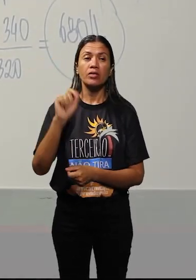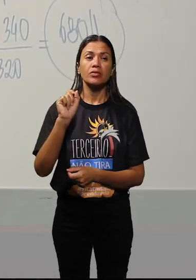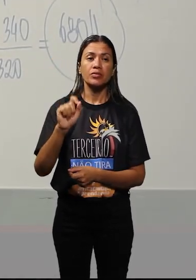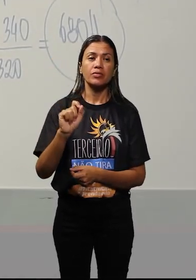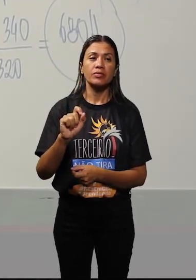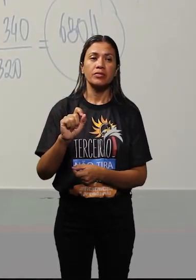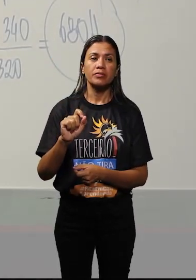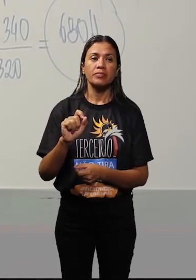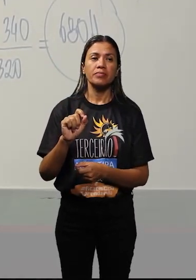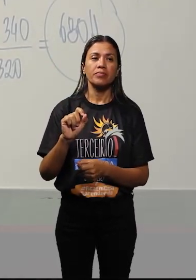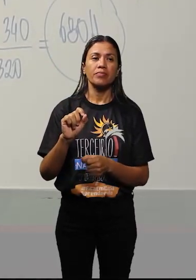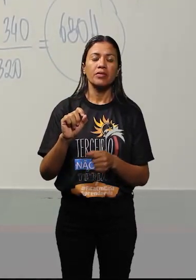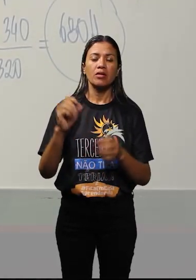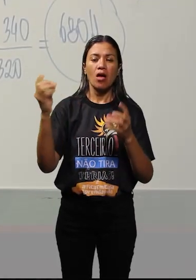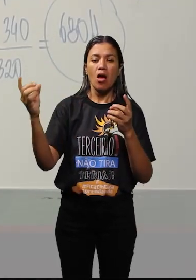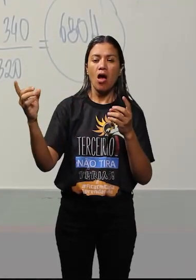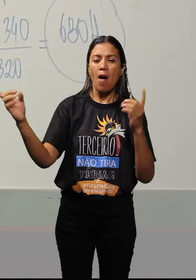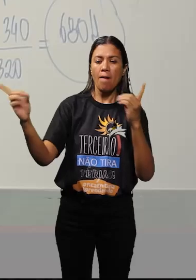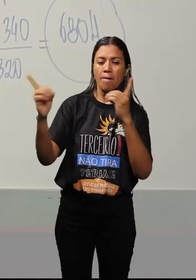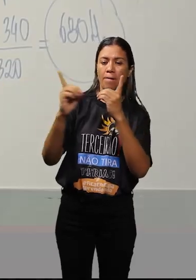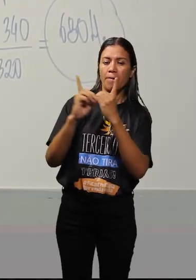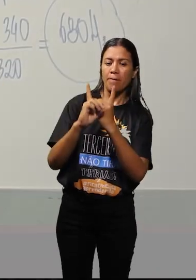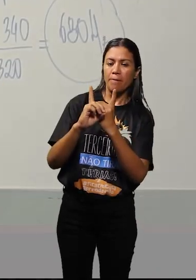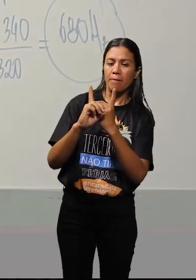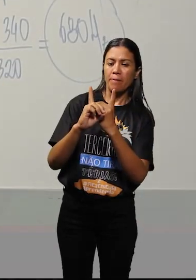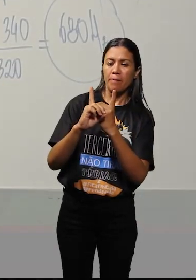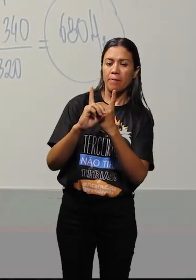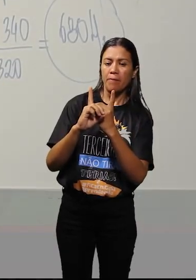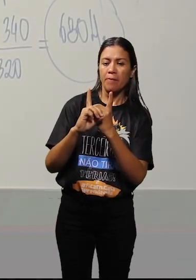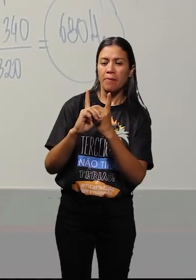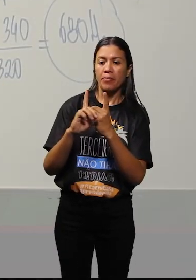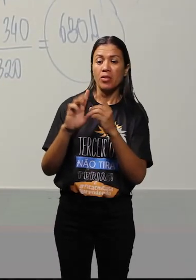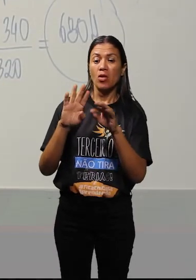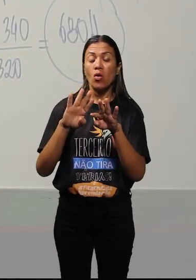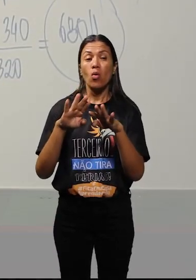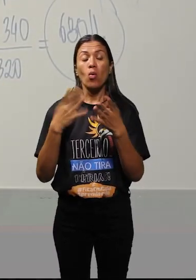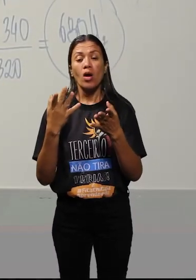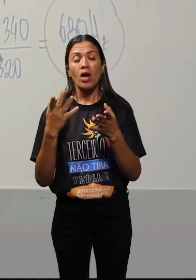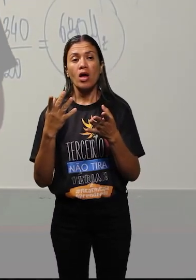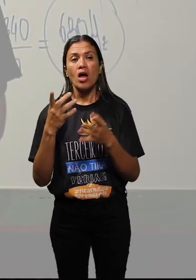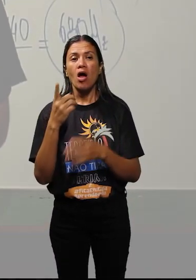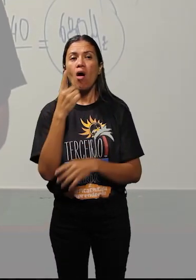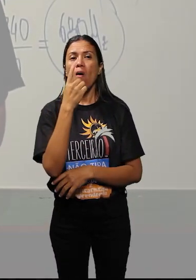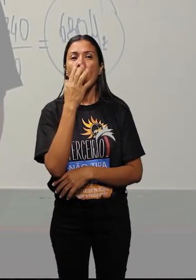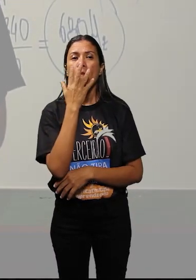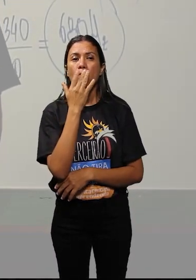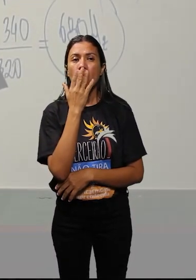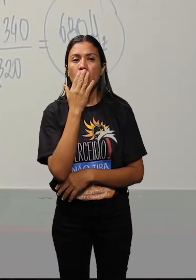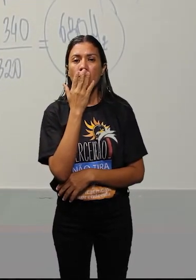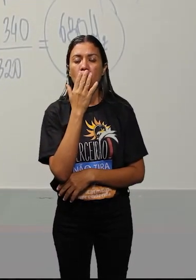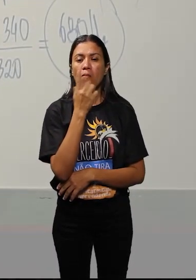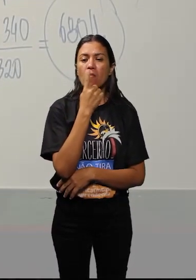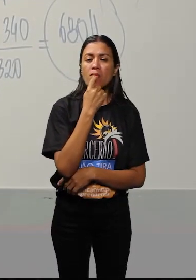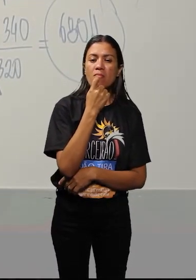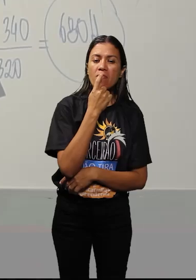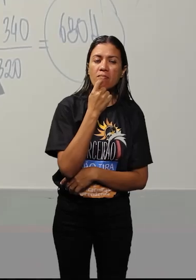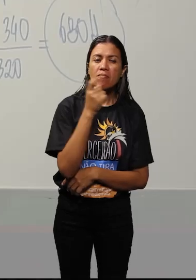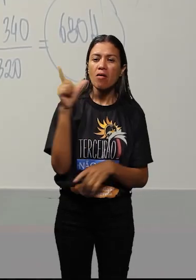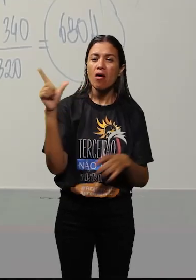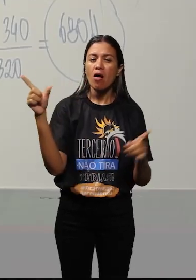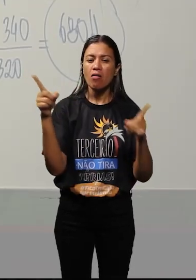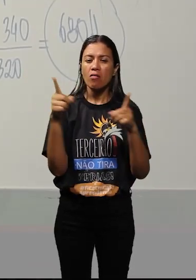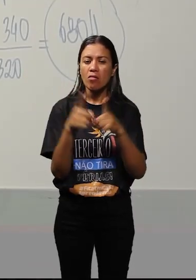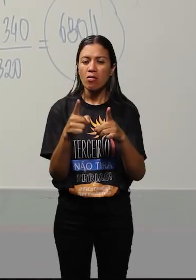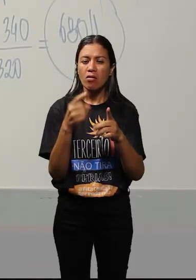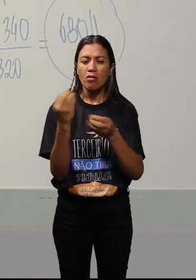uma espécie de aproximação, né? Uma aproximação relativa. Quando está para o vermelho, que a frequência está diminuindo, aí está